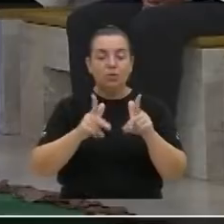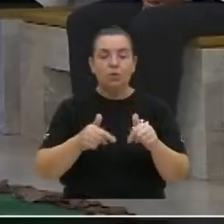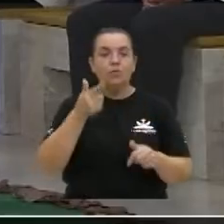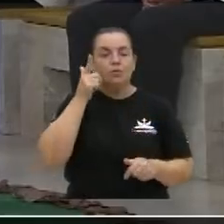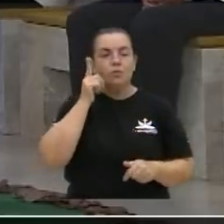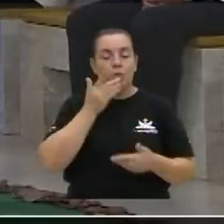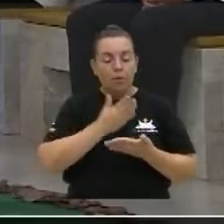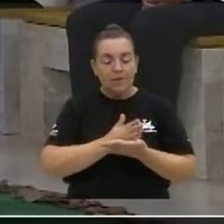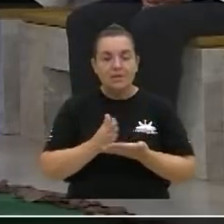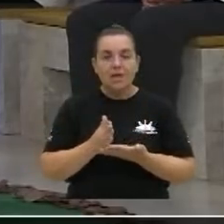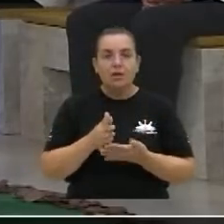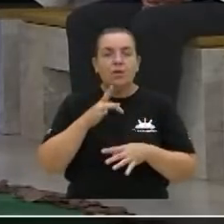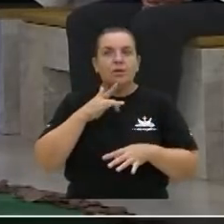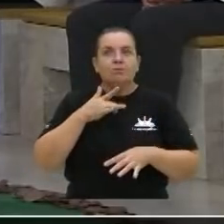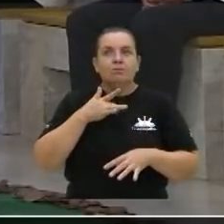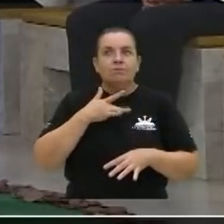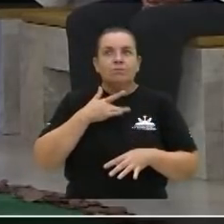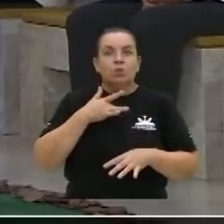Nesse momento,